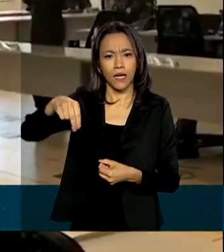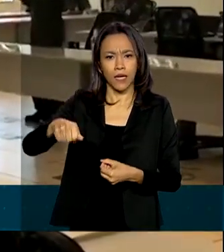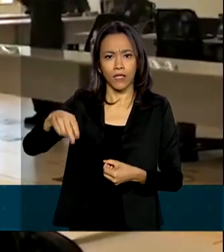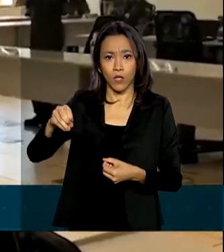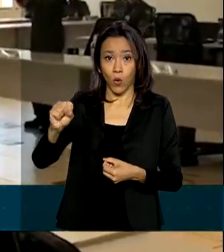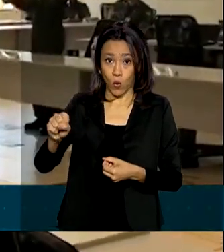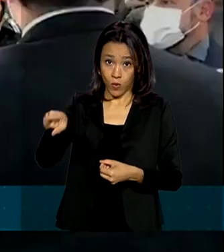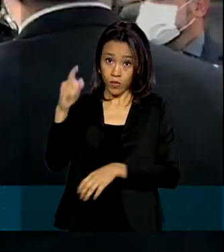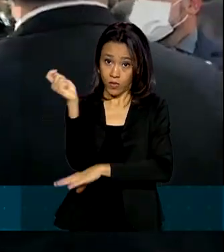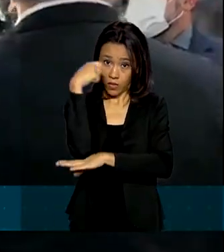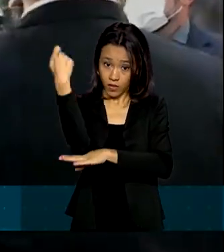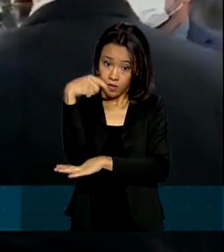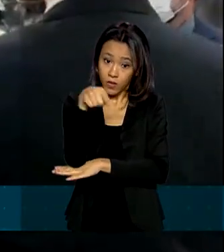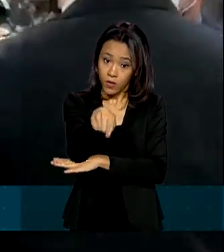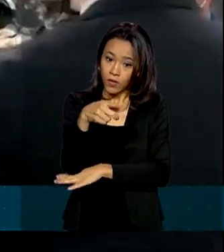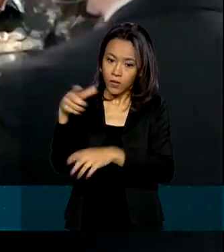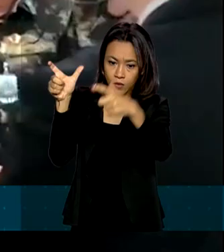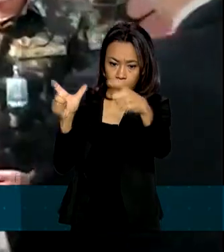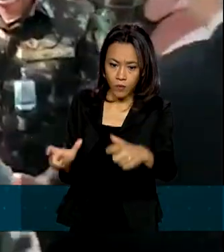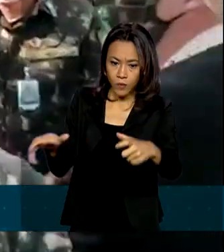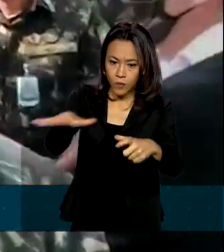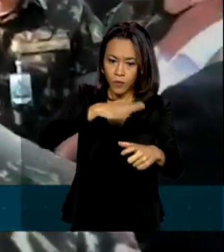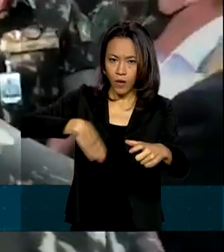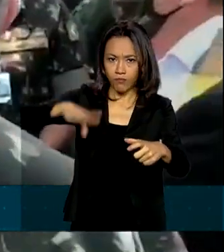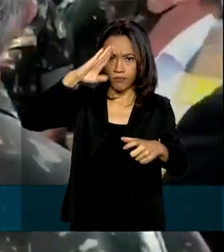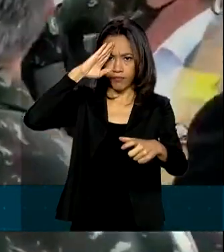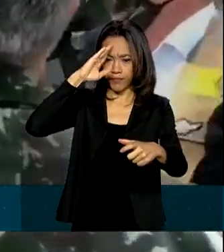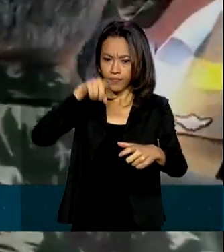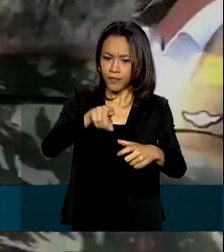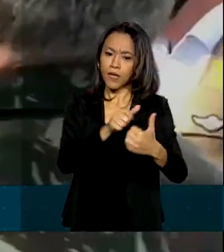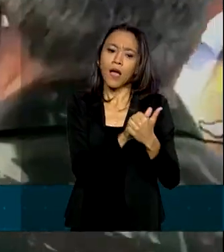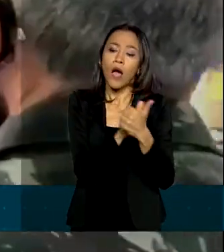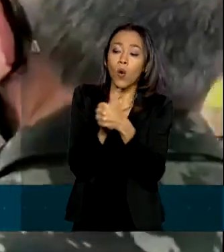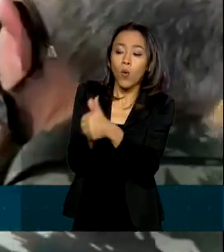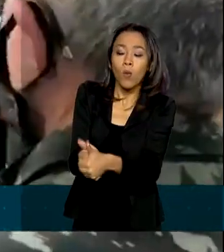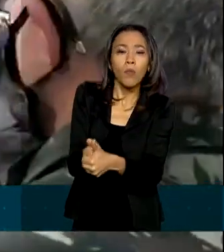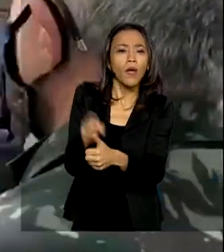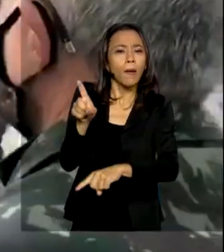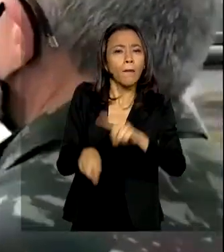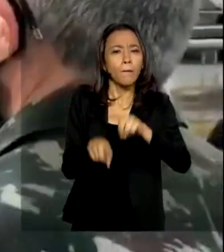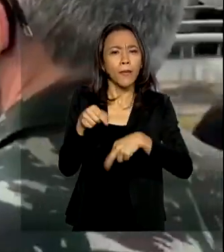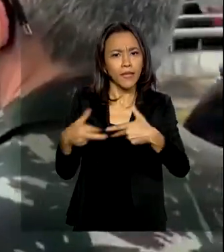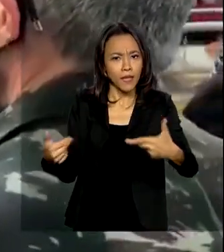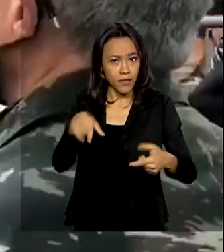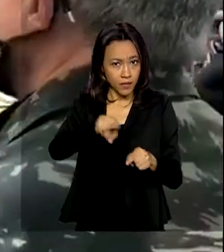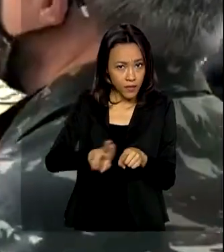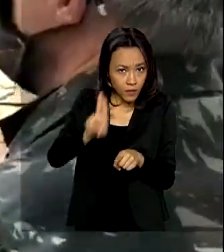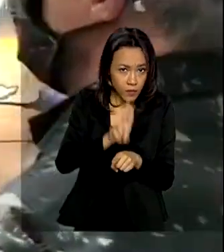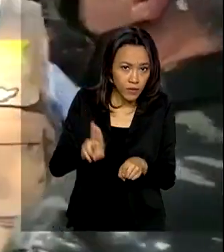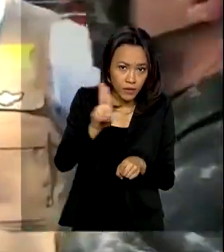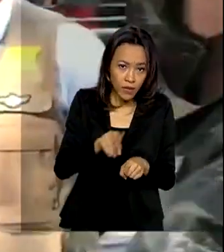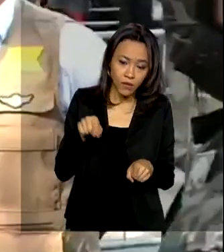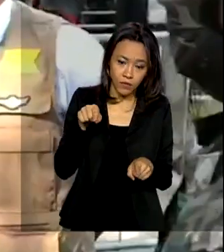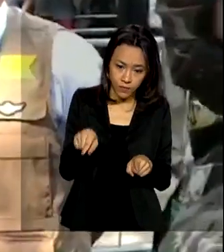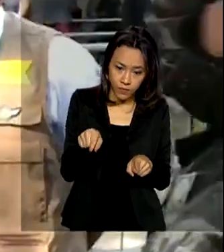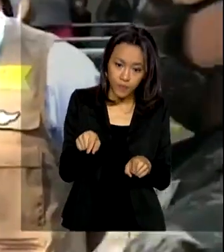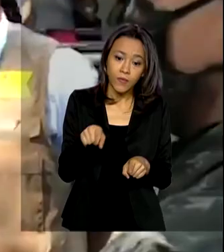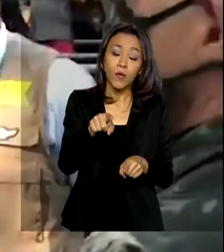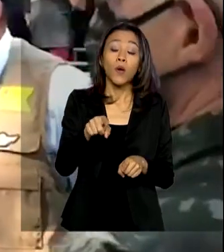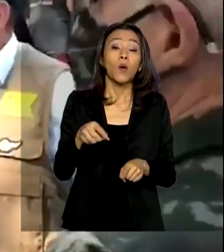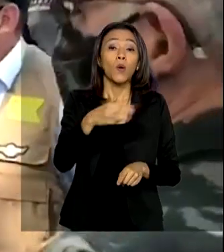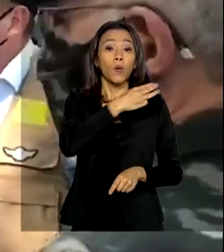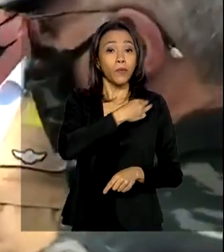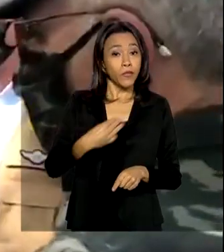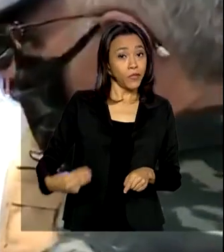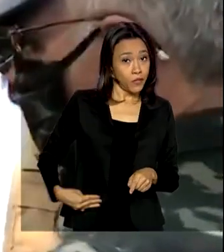Sul da Operação Covid-19. Após acompanhar uma demonstração de equipamentos utilizados durante a operação, o ministro